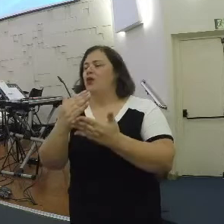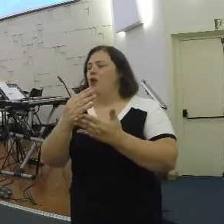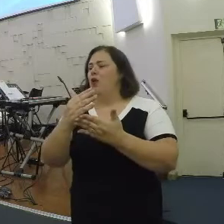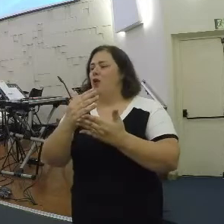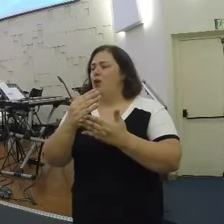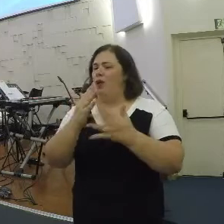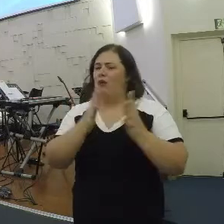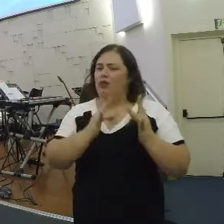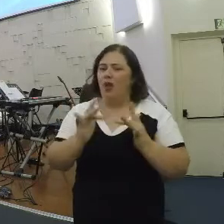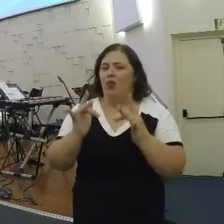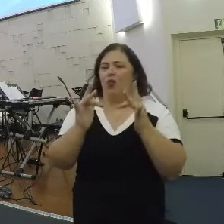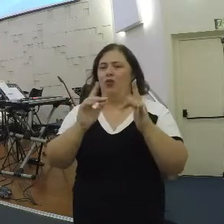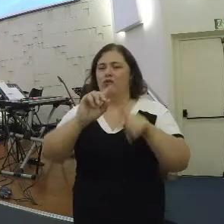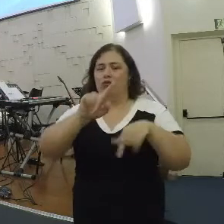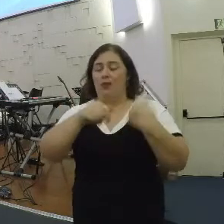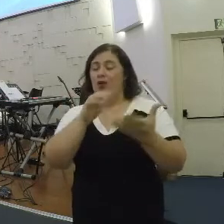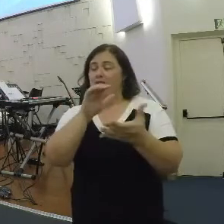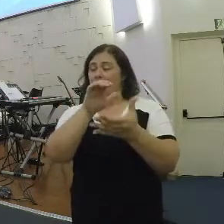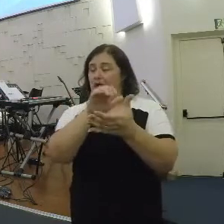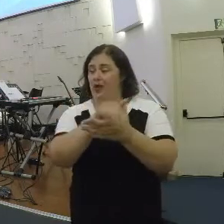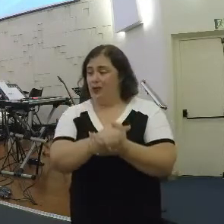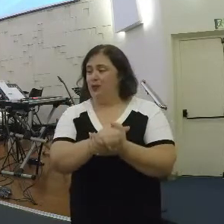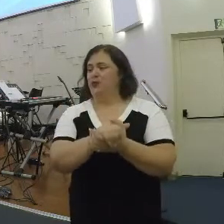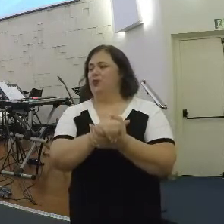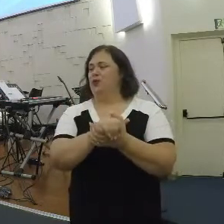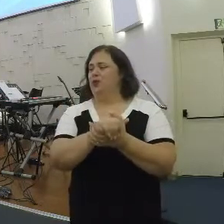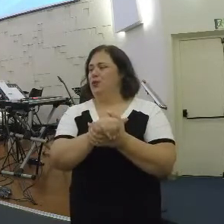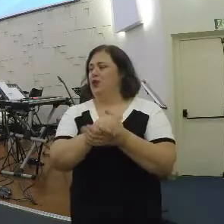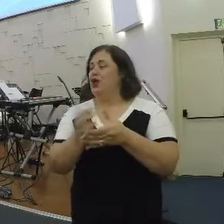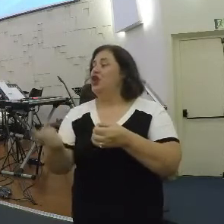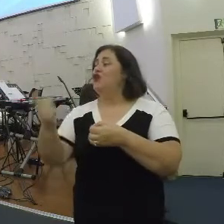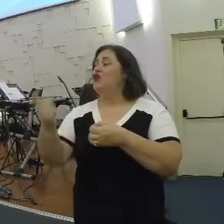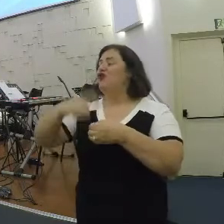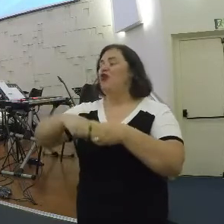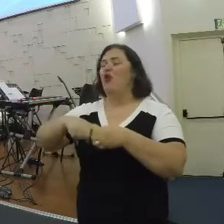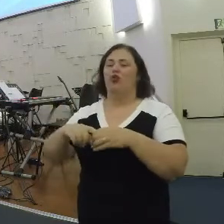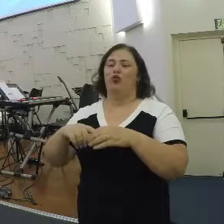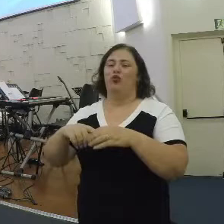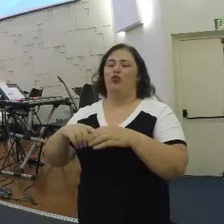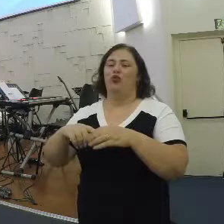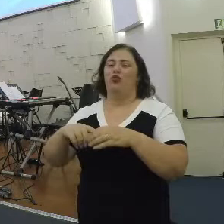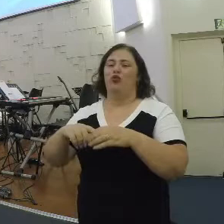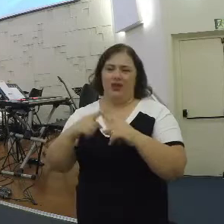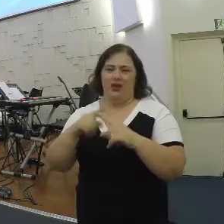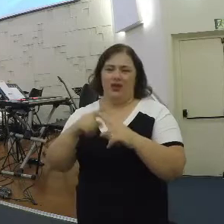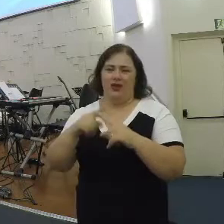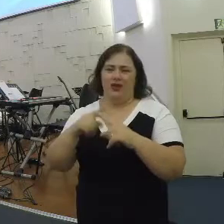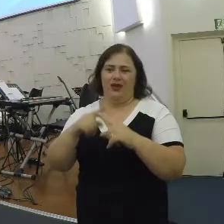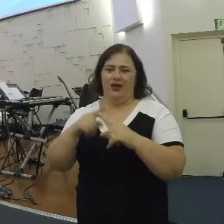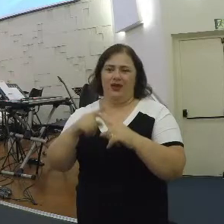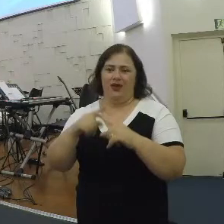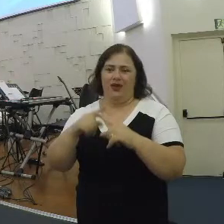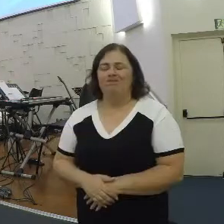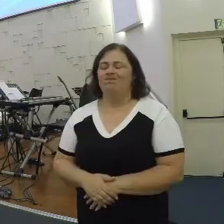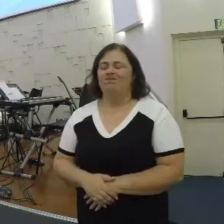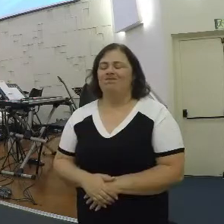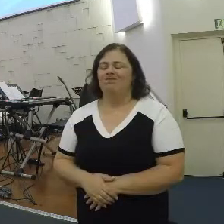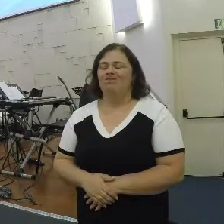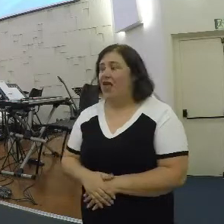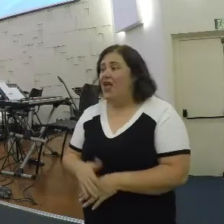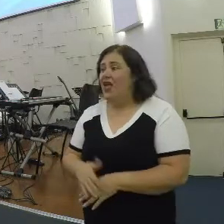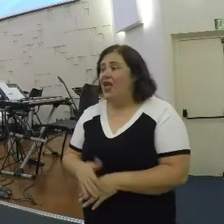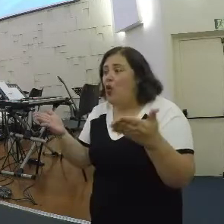boa terra. Ela pôde ouvir o Evangelho, e você está ouvindo o Evangelho nessa noite. Você está ouvindo a palavra de